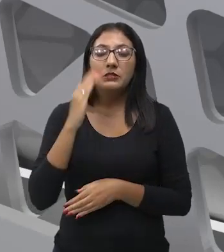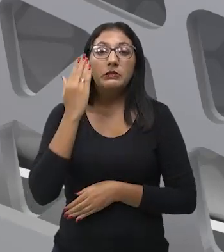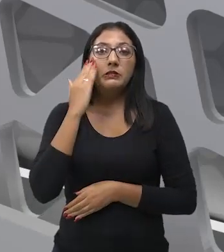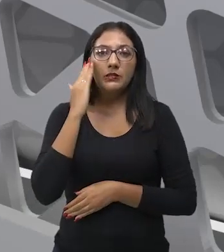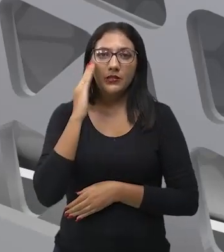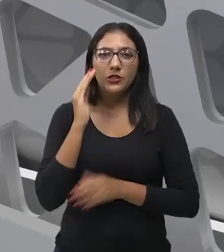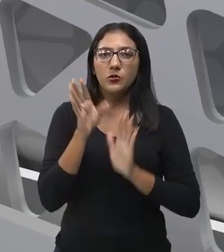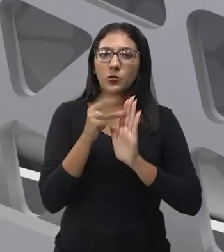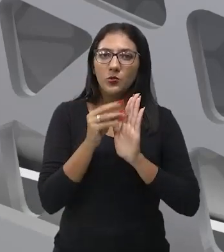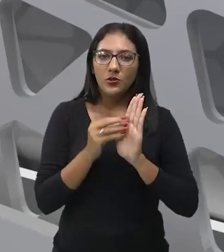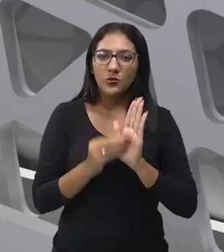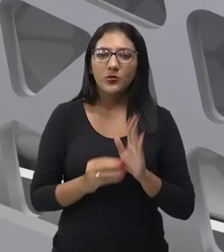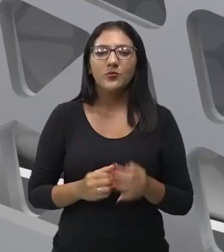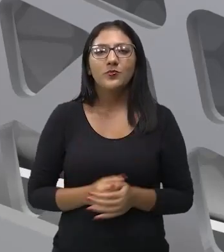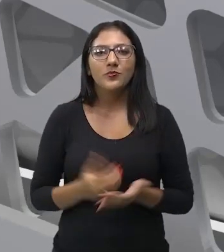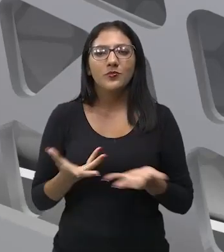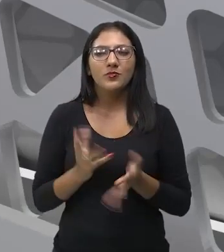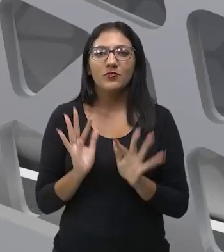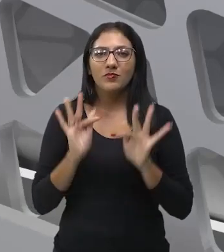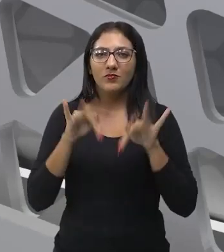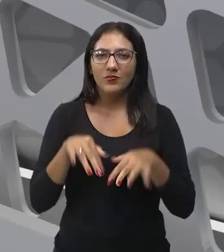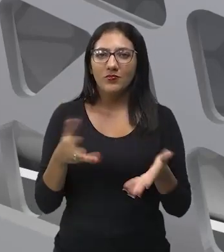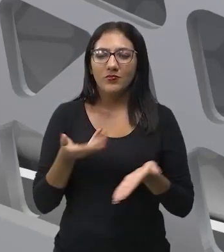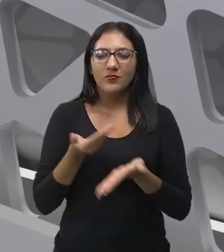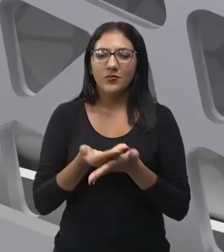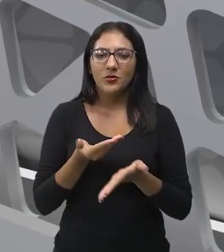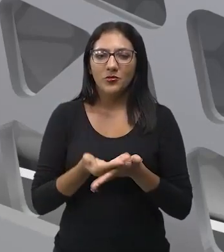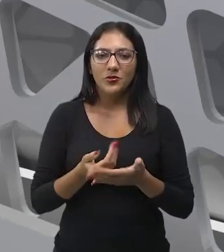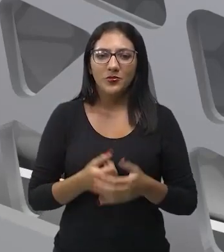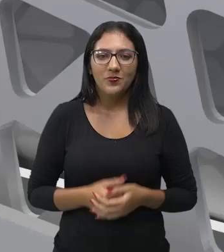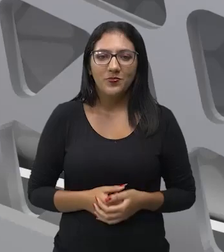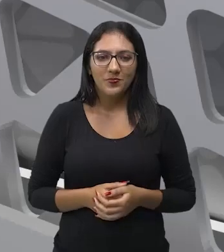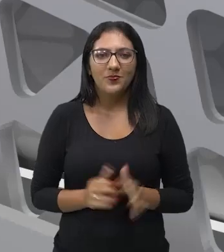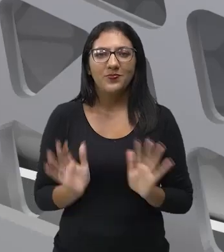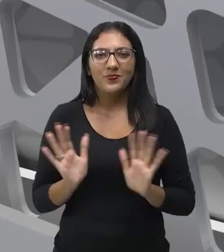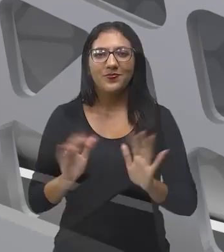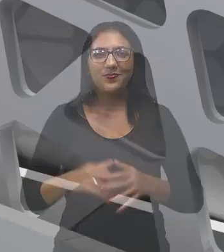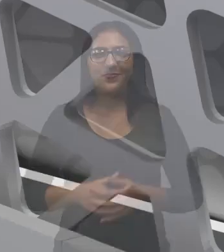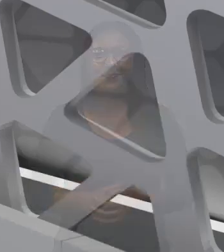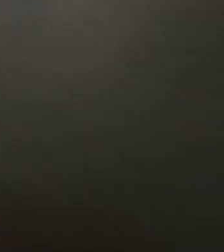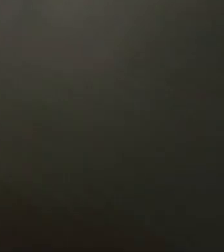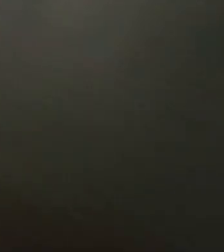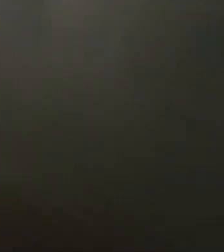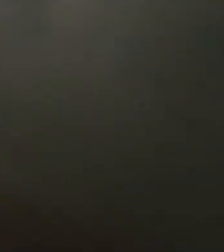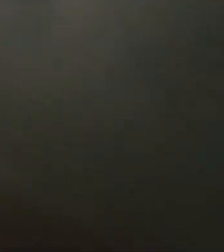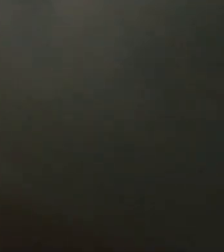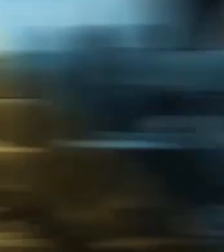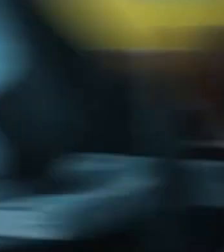compreendido o conteúdo. E chegamos então ao final da nossa aula de hoje. Até mais, pessoal!